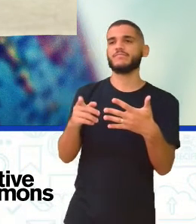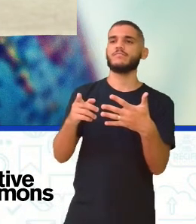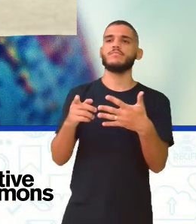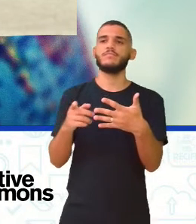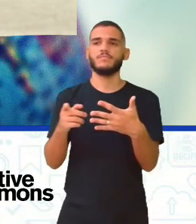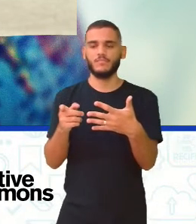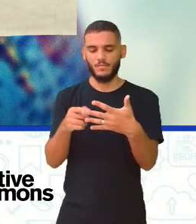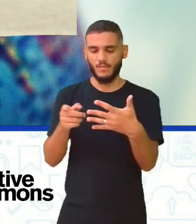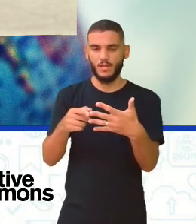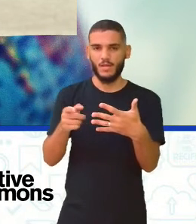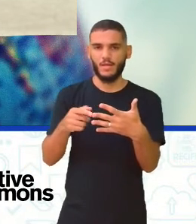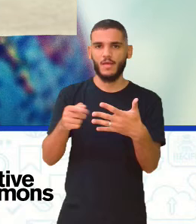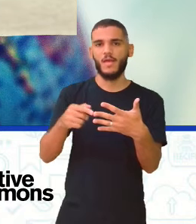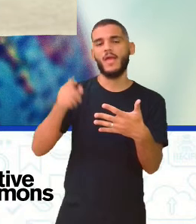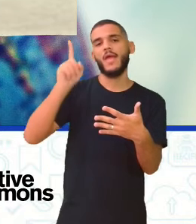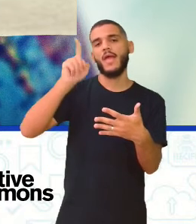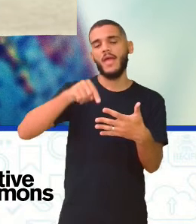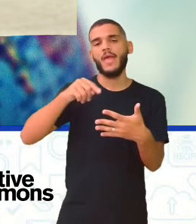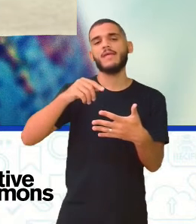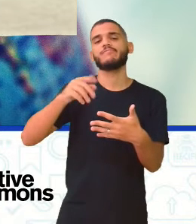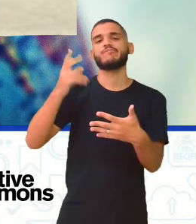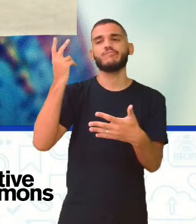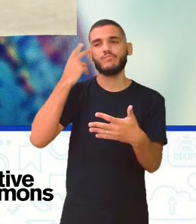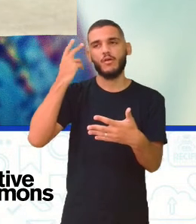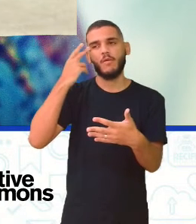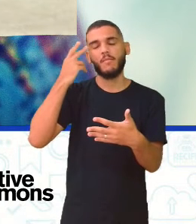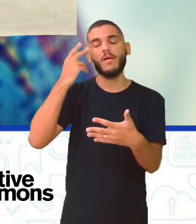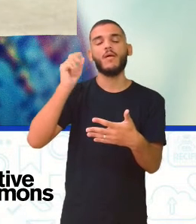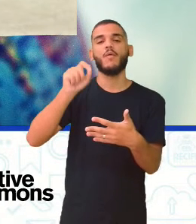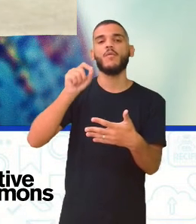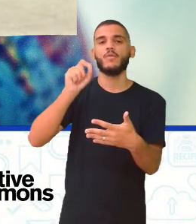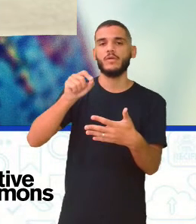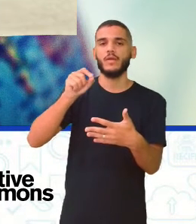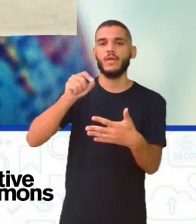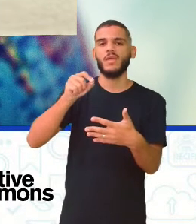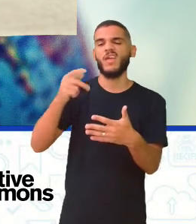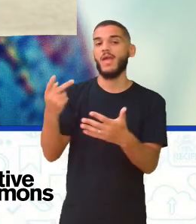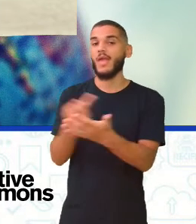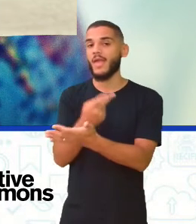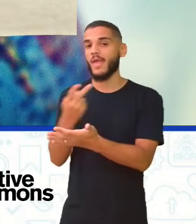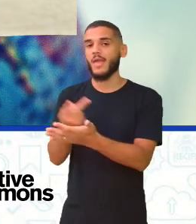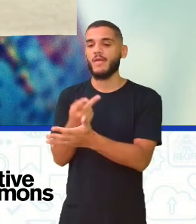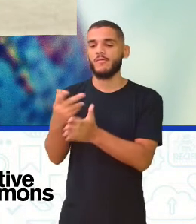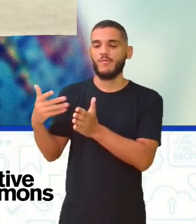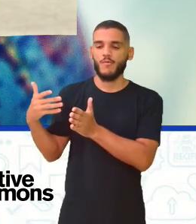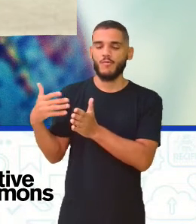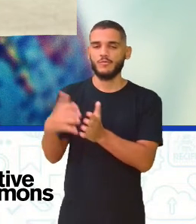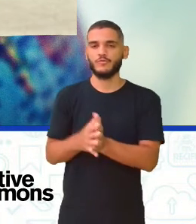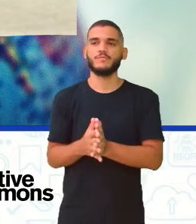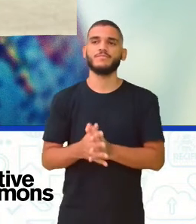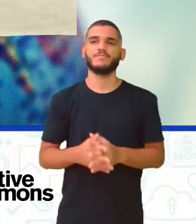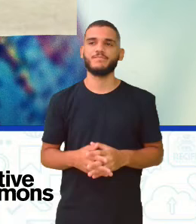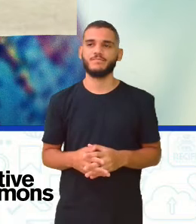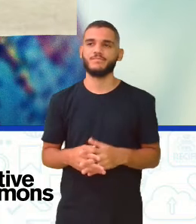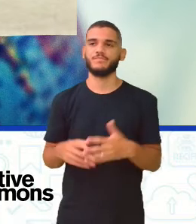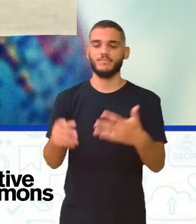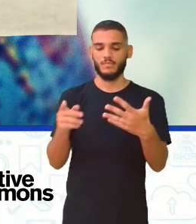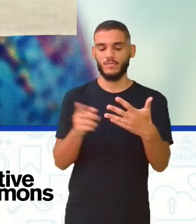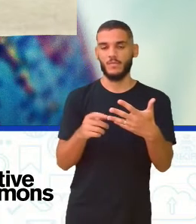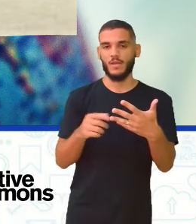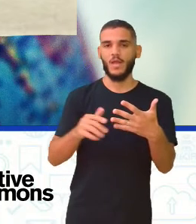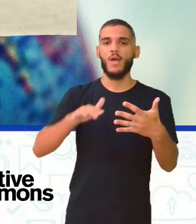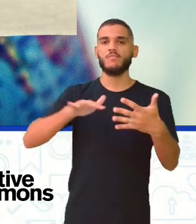mais vertical, é bem famoso aparecer as falhas. Também nós temos o que aqui, ó?